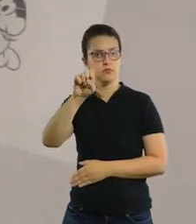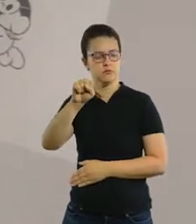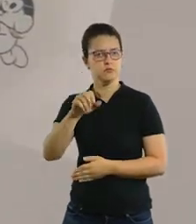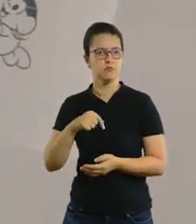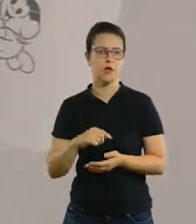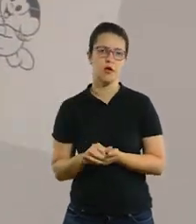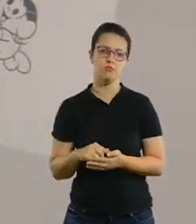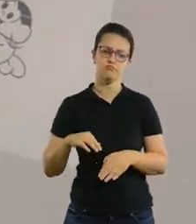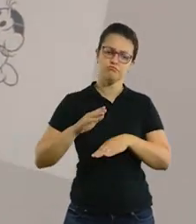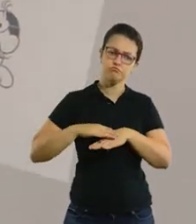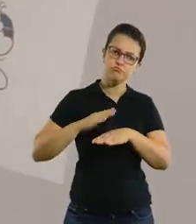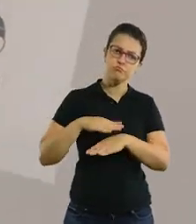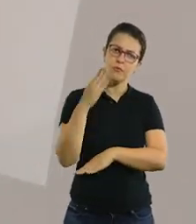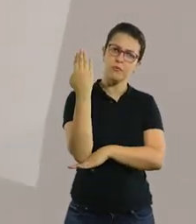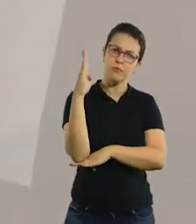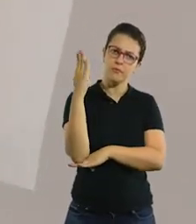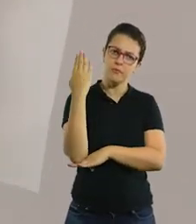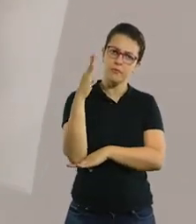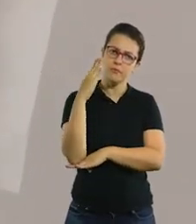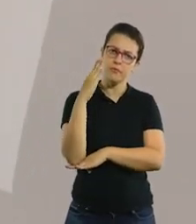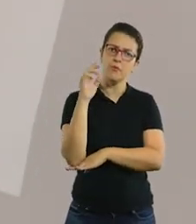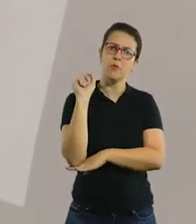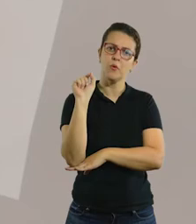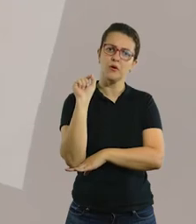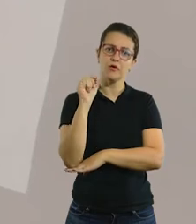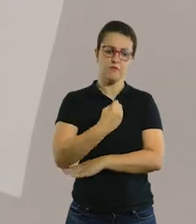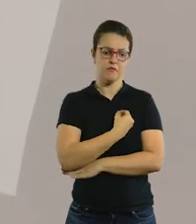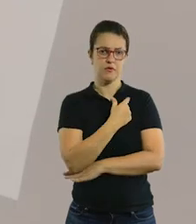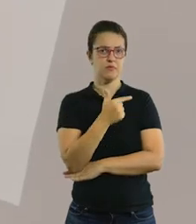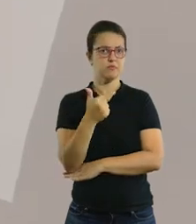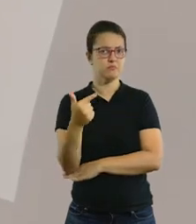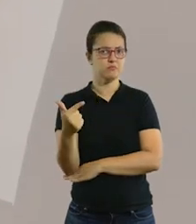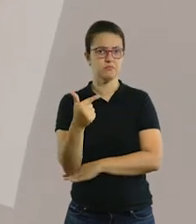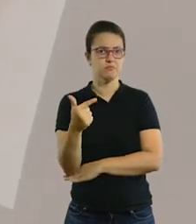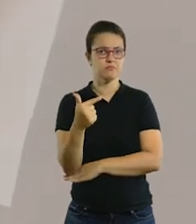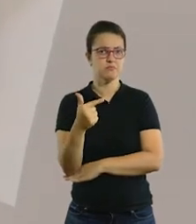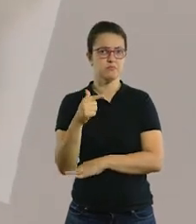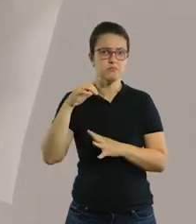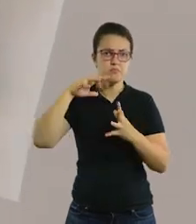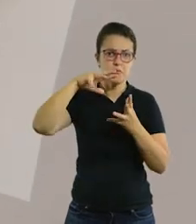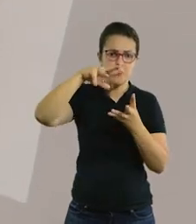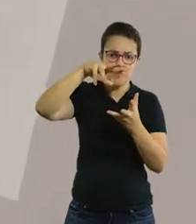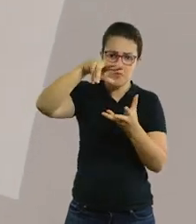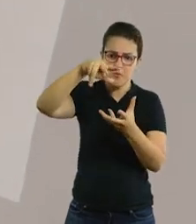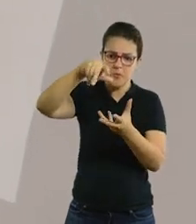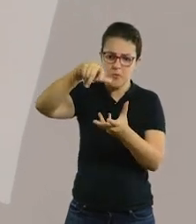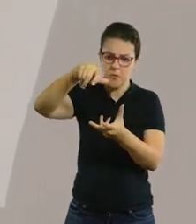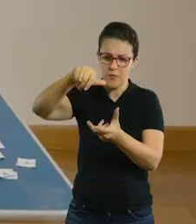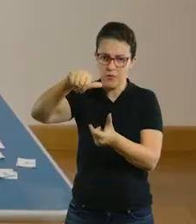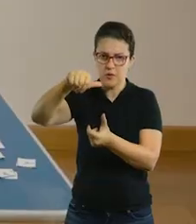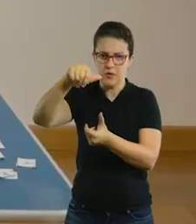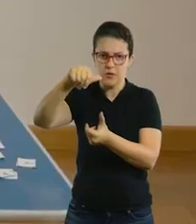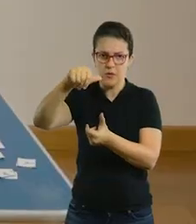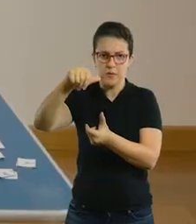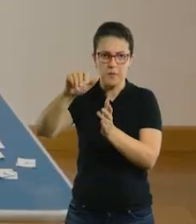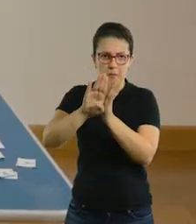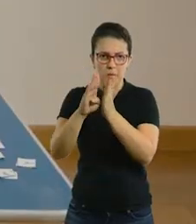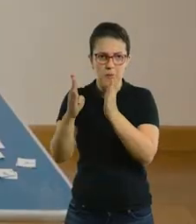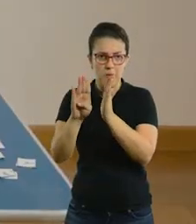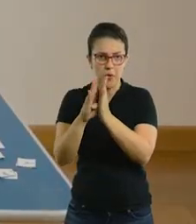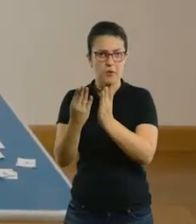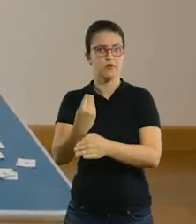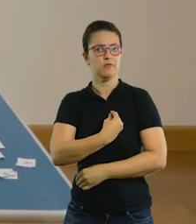Moraes. Sou feita de madeira, madeira, matéria morta. Não há nada no mundo mais viva que